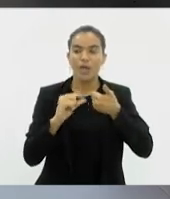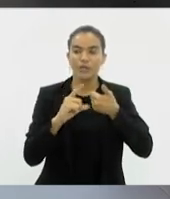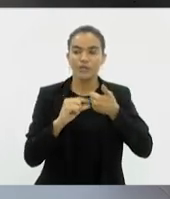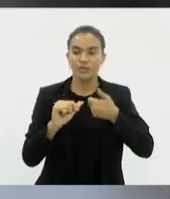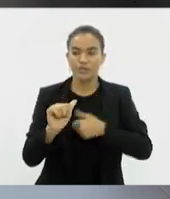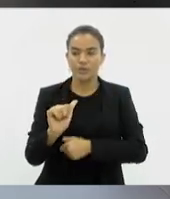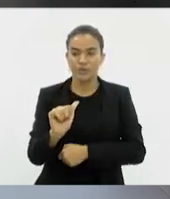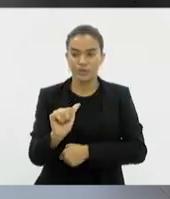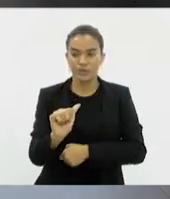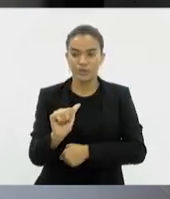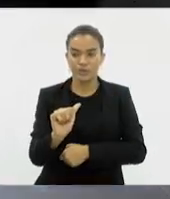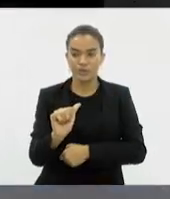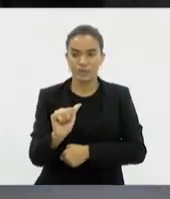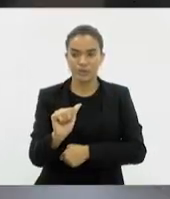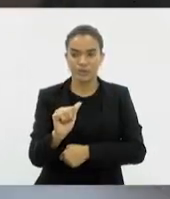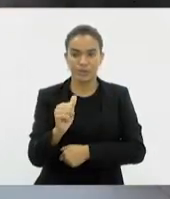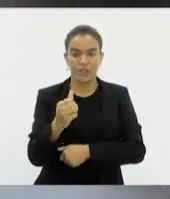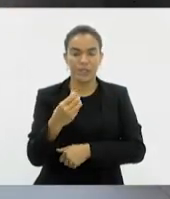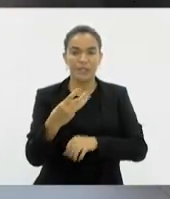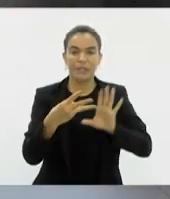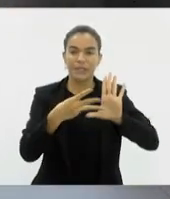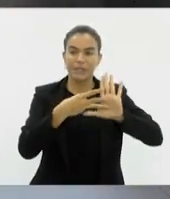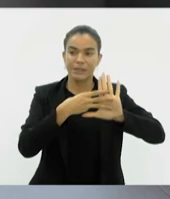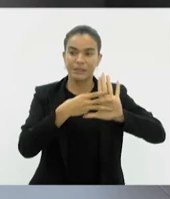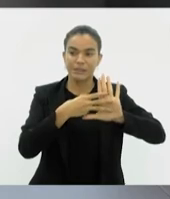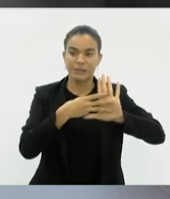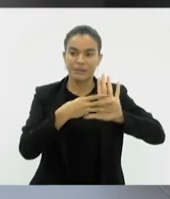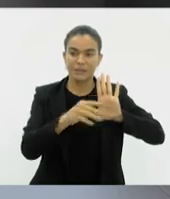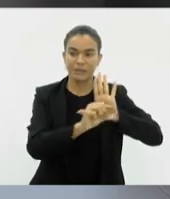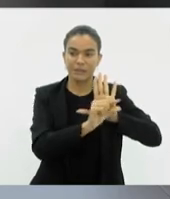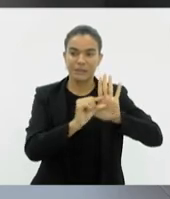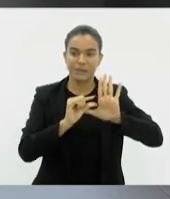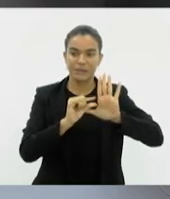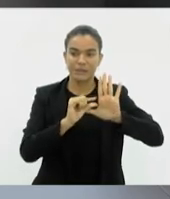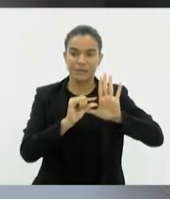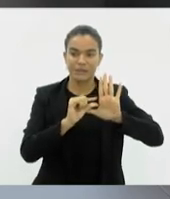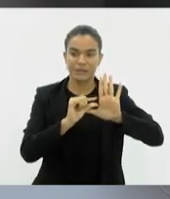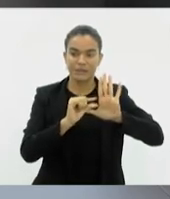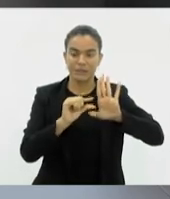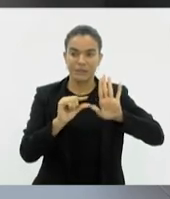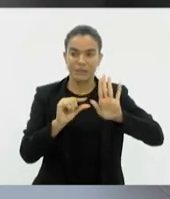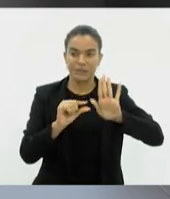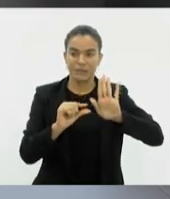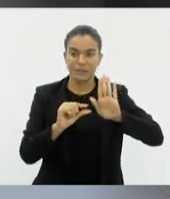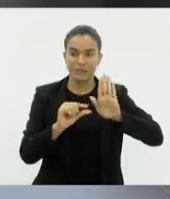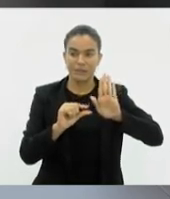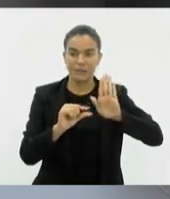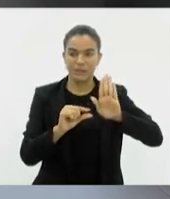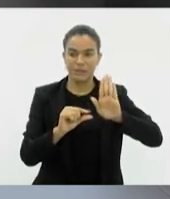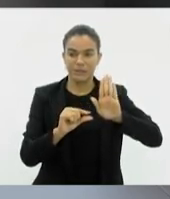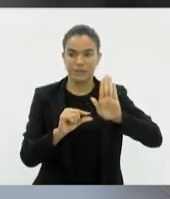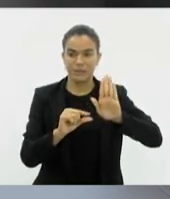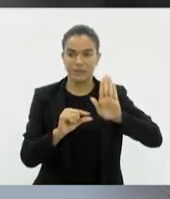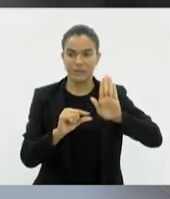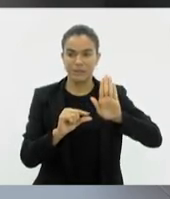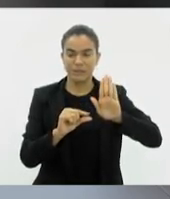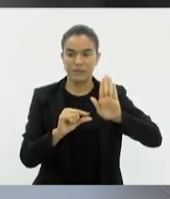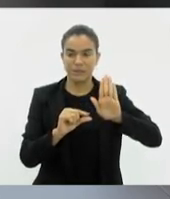né, na terceira linha, Fernando, né, você que costuma também, embora seja o relator, o